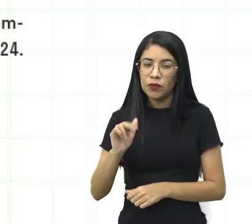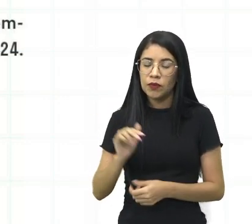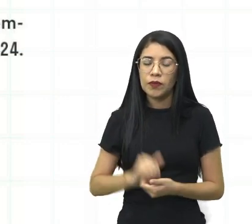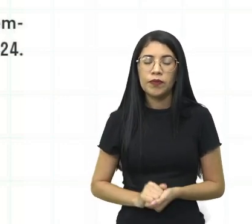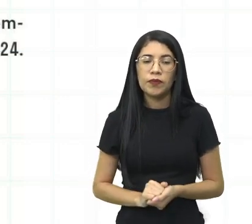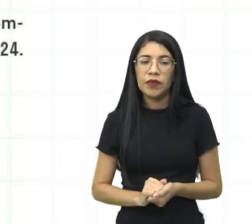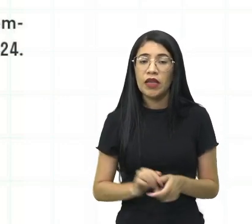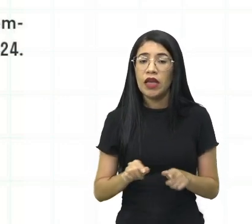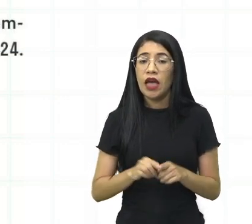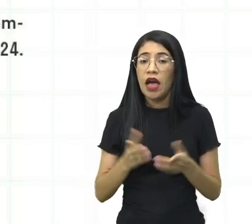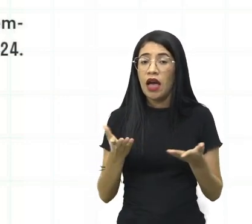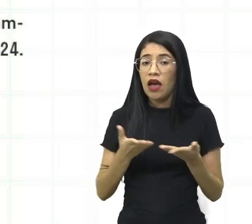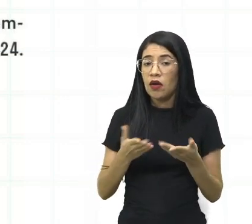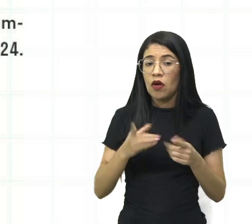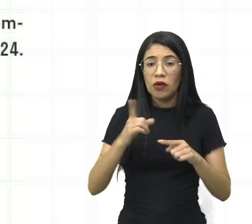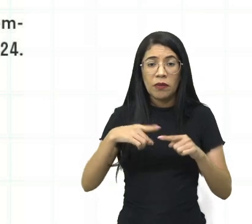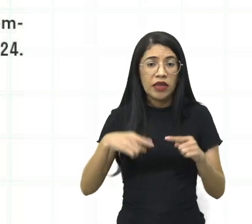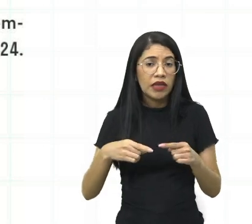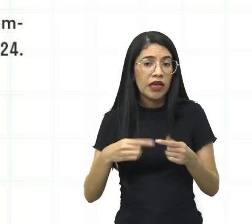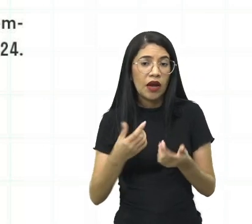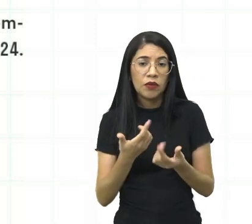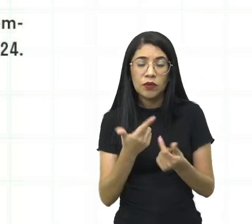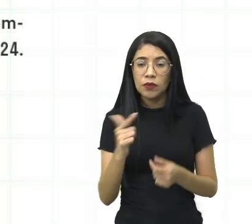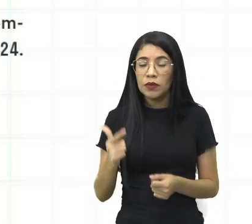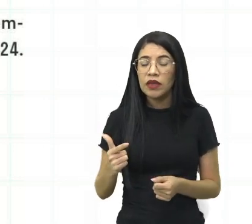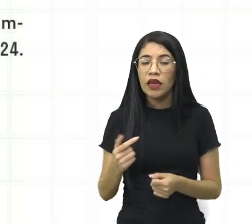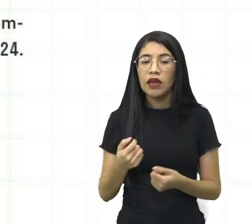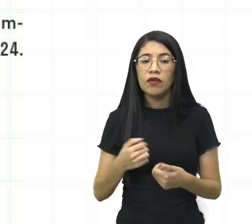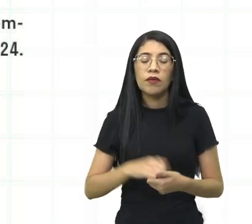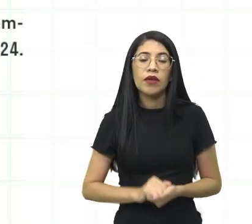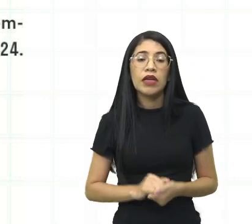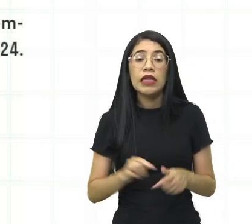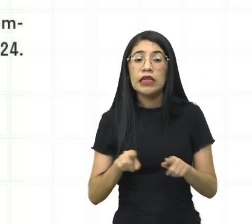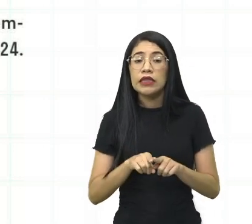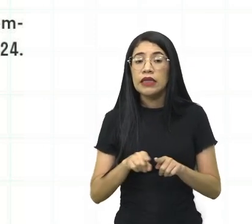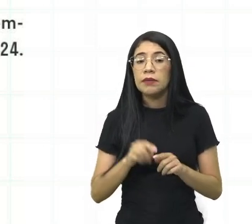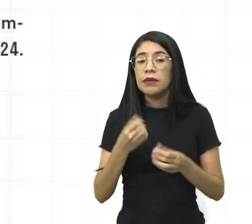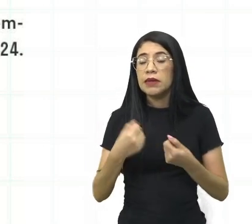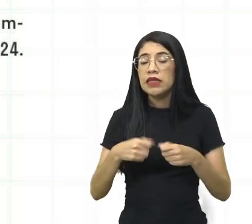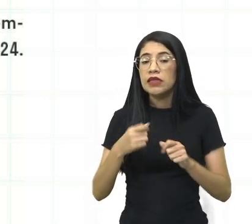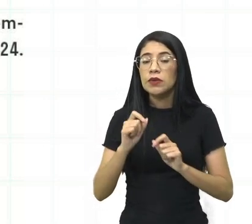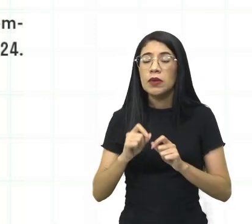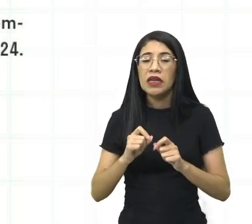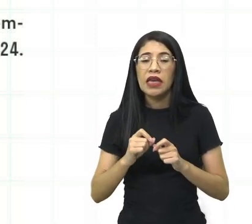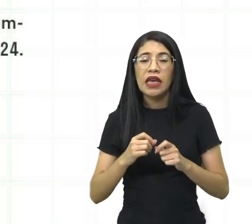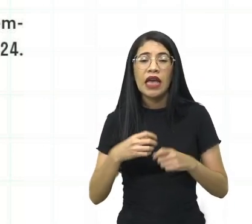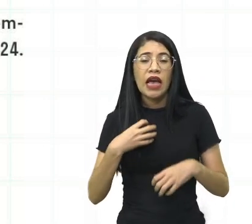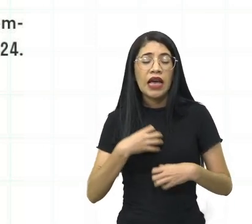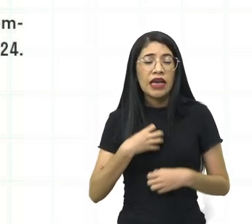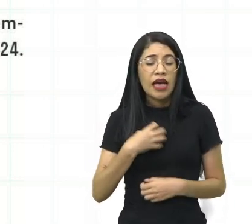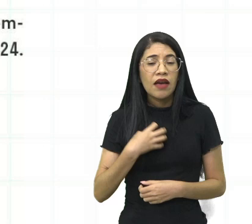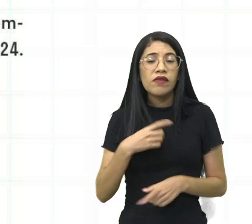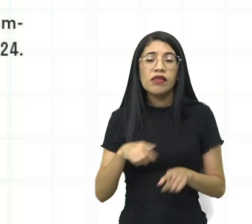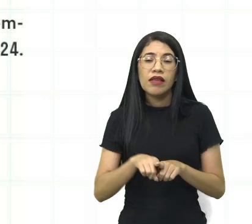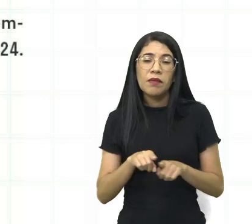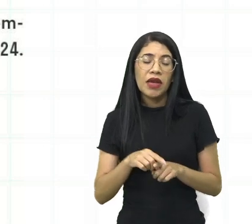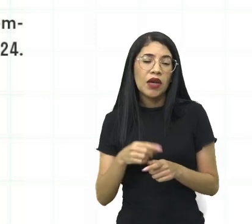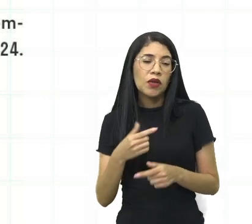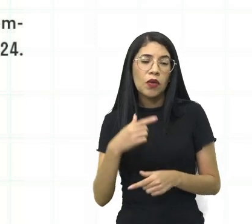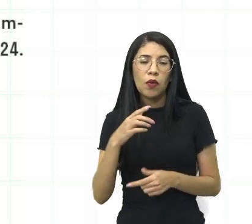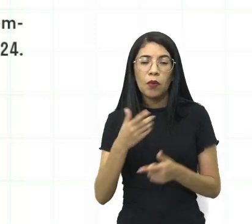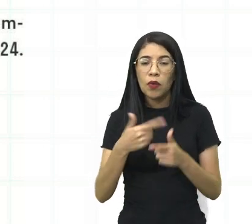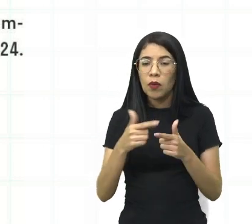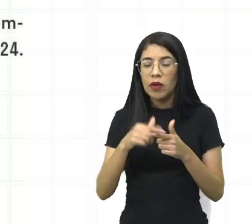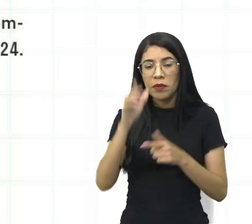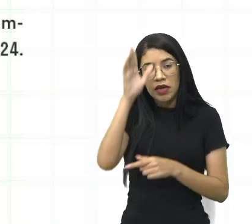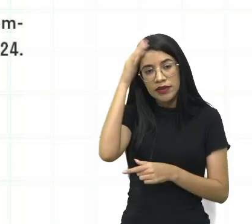Agora estou sem minha mercadoria, tendo que me indispor, me desgastando e sem poder resolver